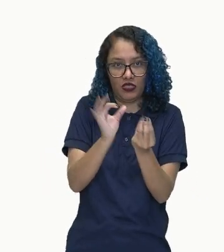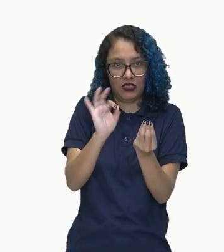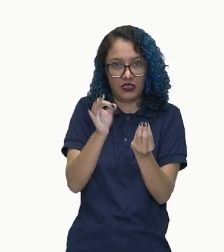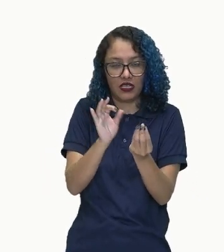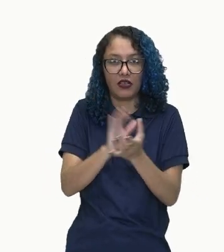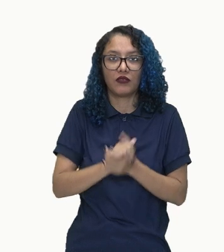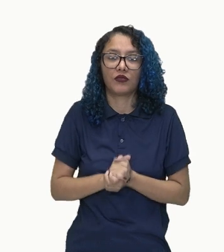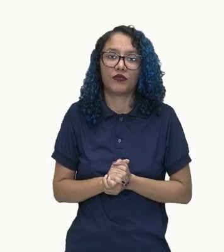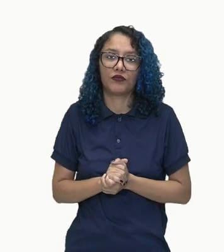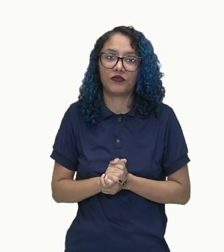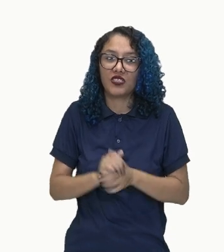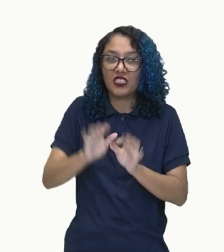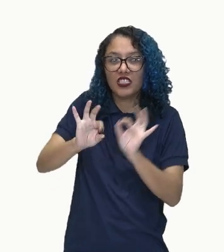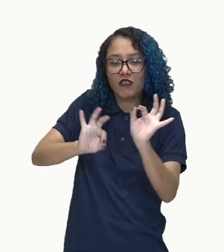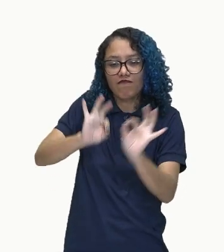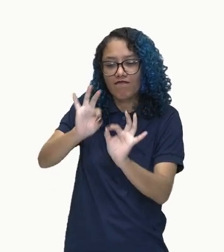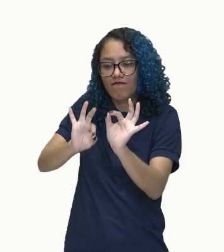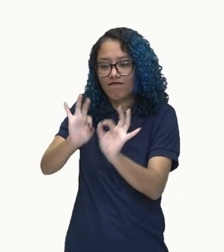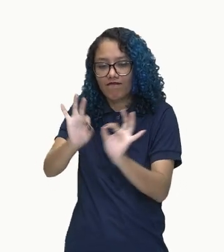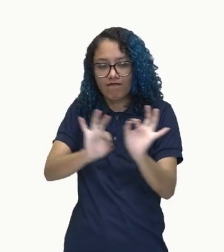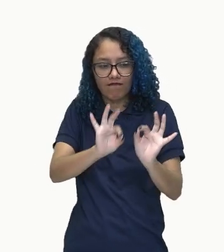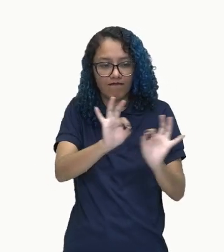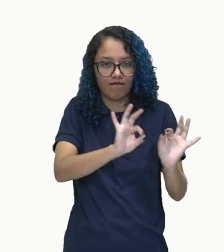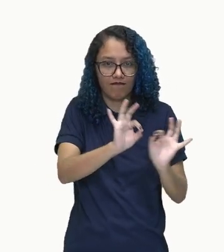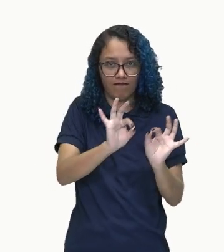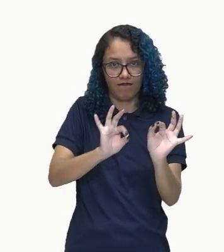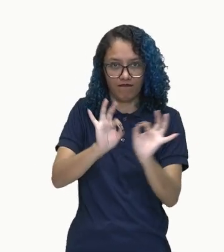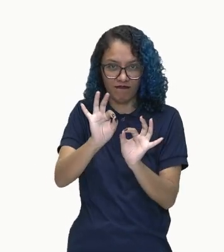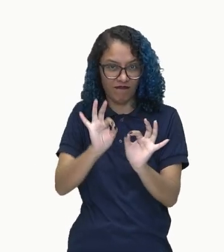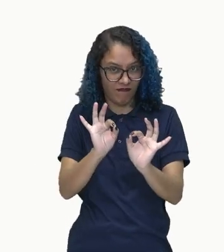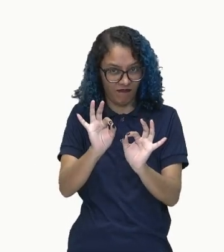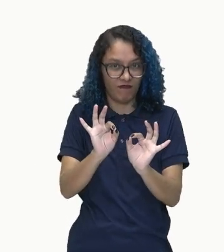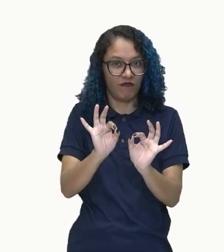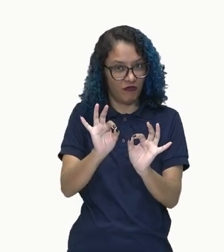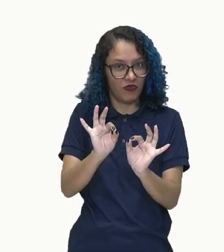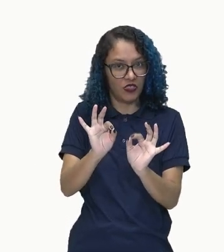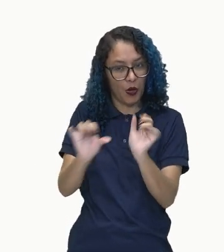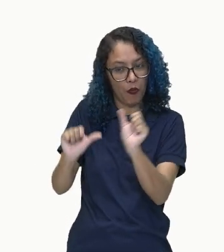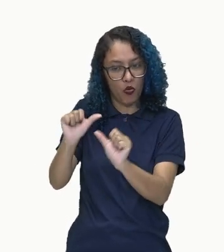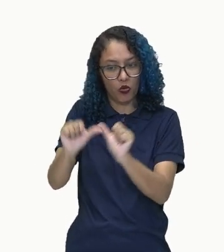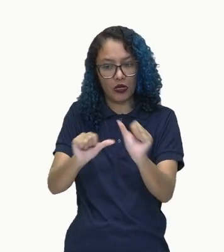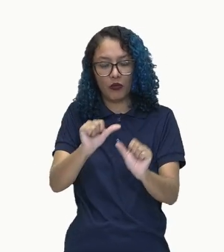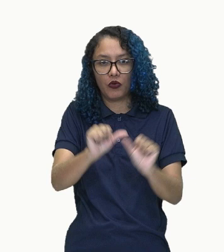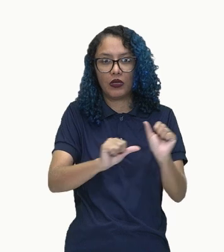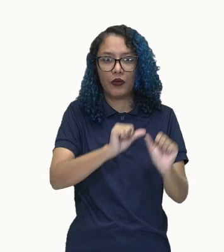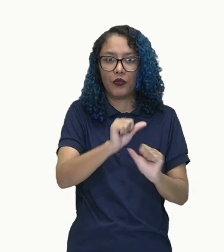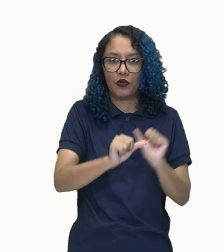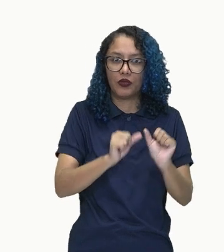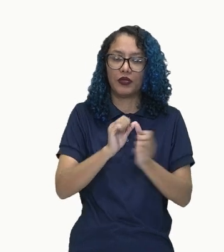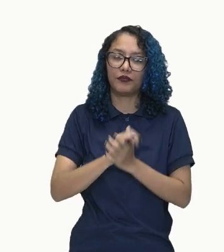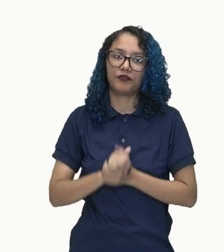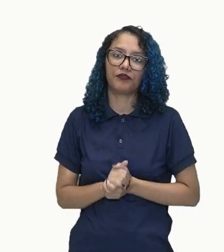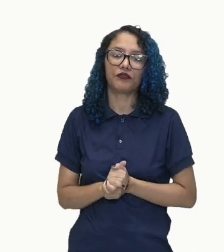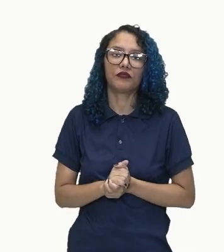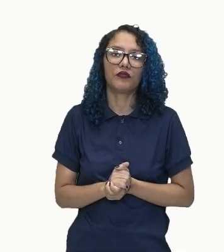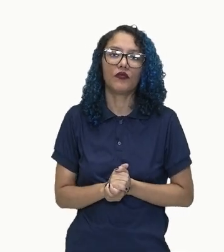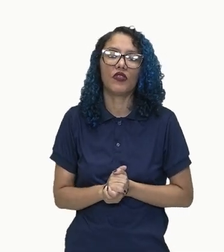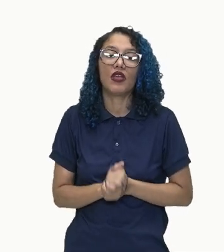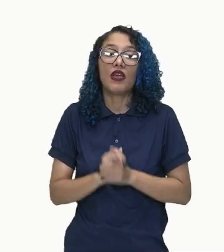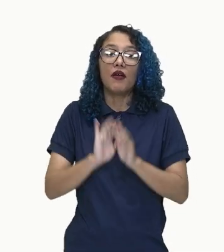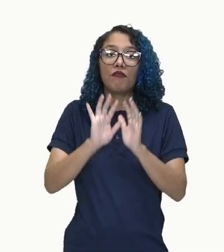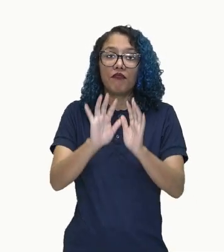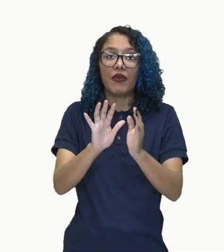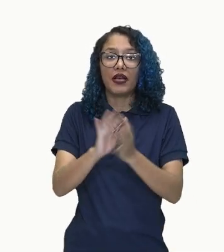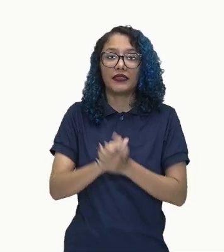dessa reorganização, a gente observa ali, ó, que a massa total dos reagentes é igual à